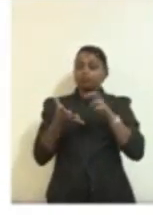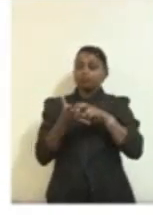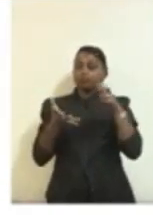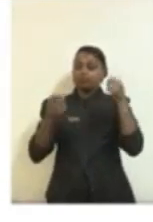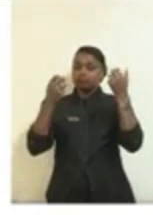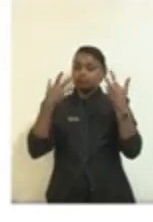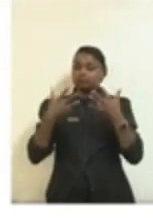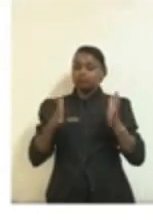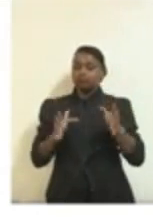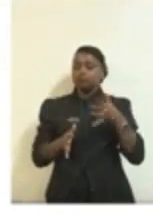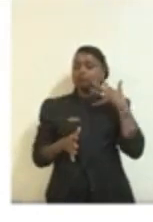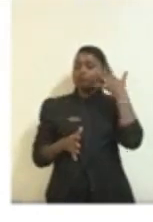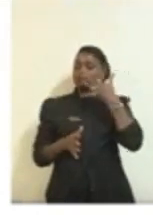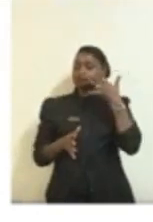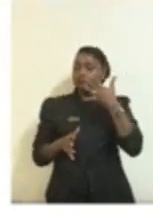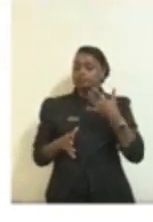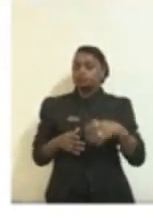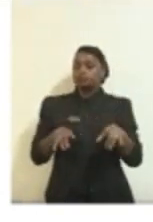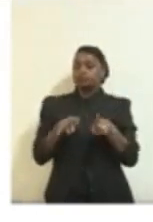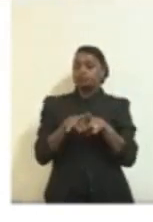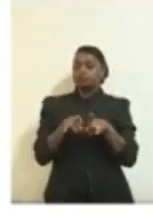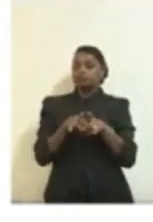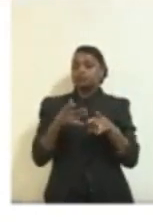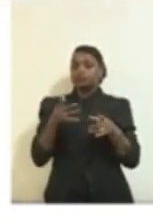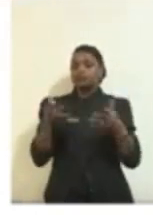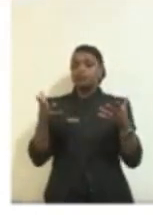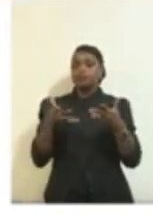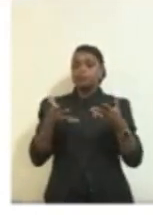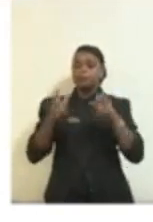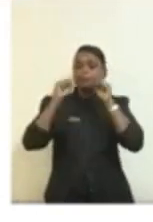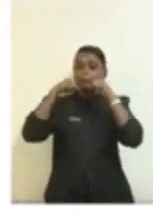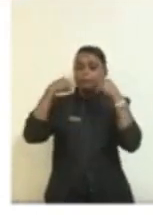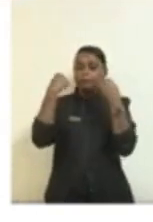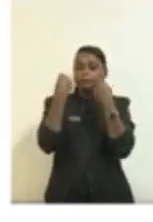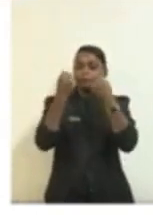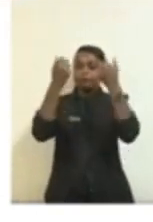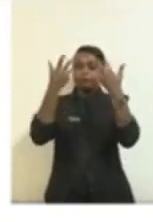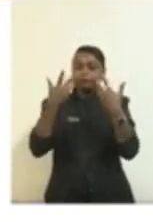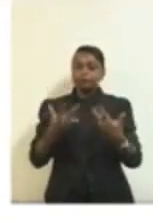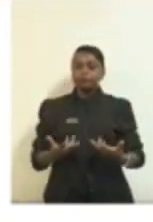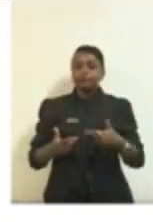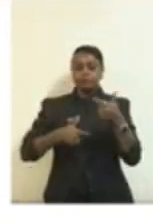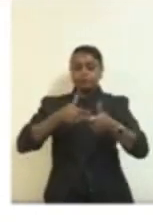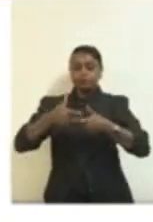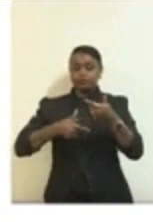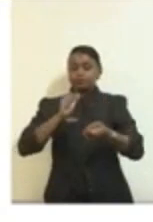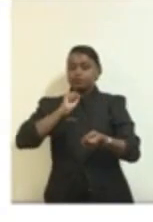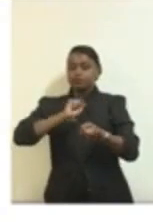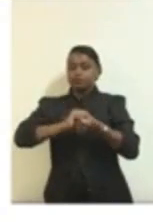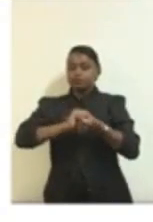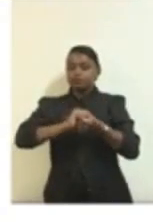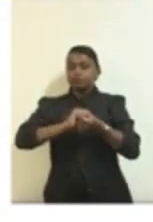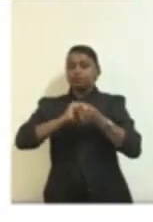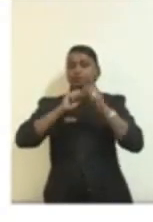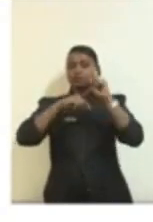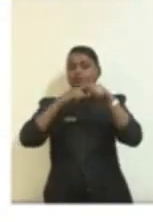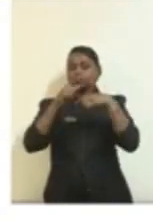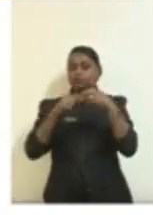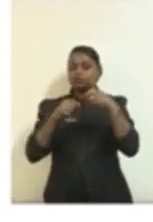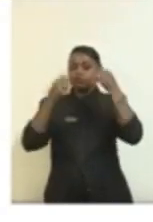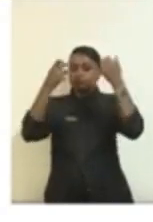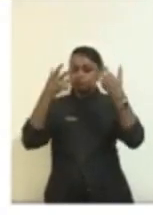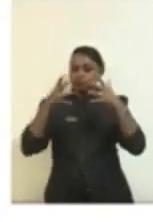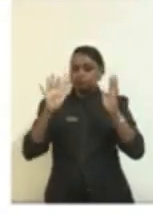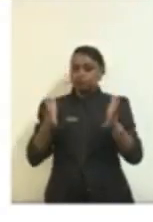né? Acho que tem que realmente entrar nesse diálogo de conservar e produzir junto, né? E foram citados, né?